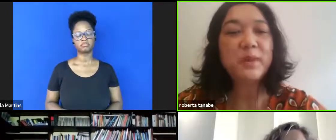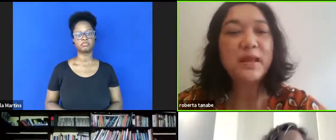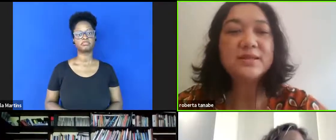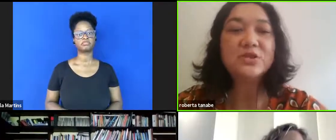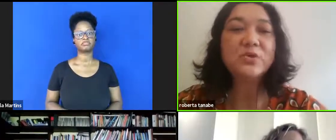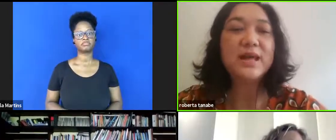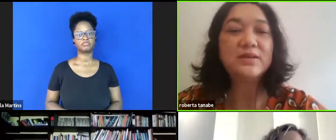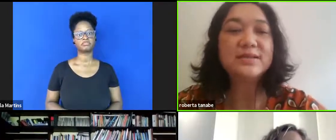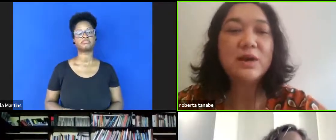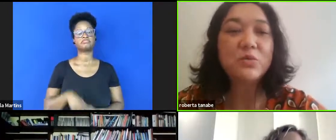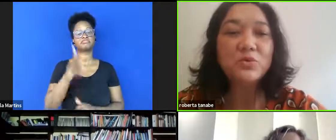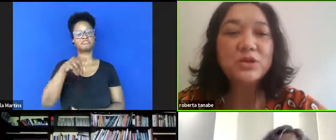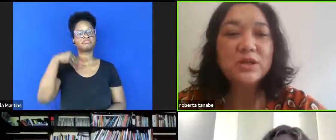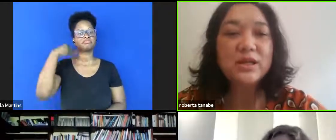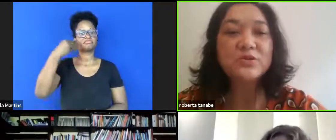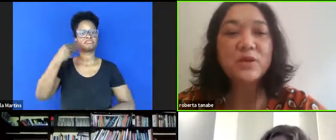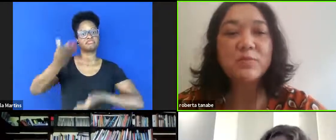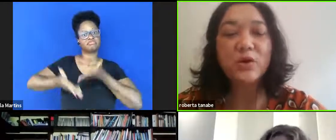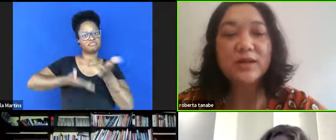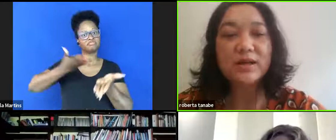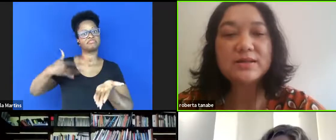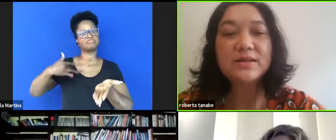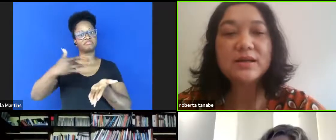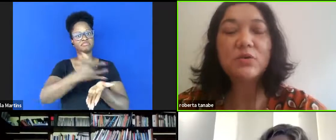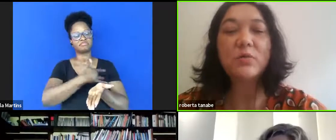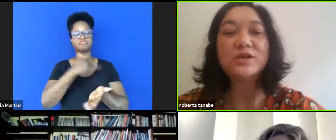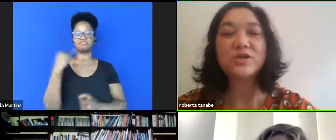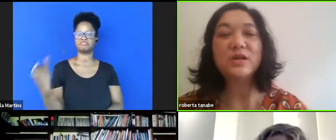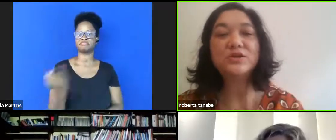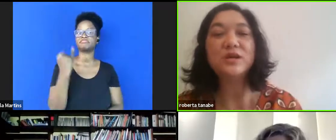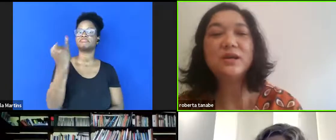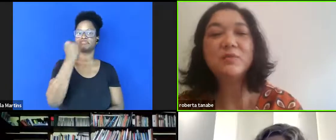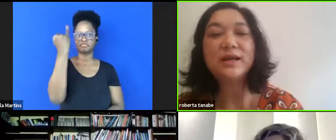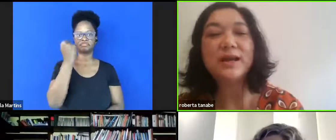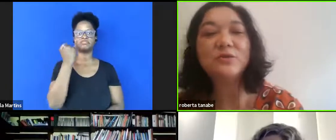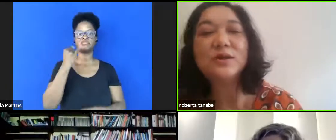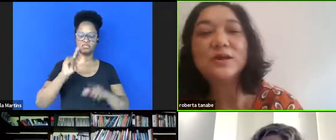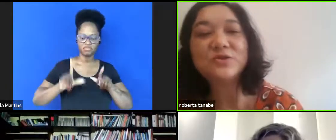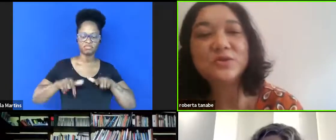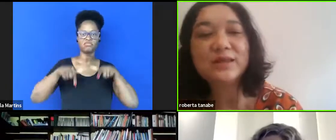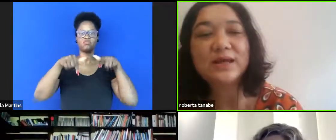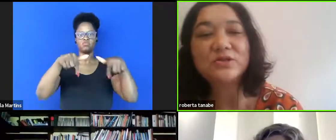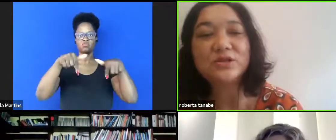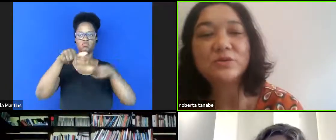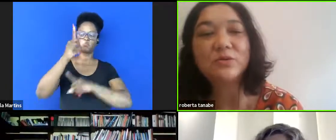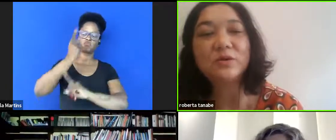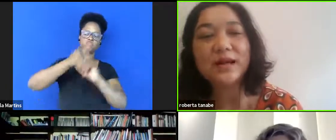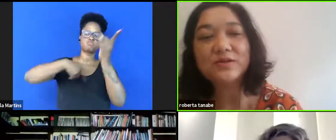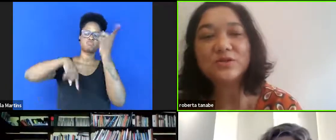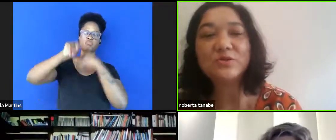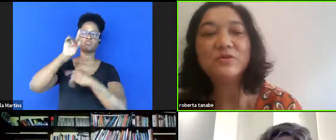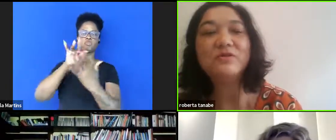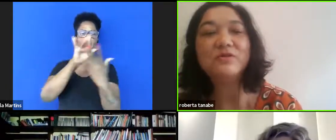na experiência de cuidado em saúde e a sua importância como agente remodeladora dos contratos de